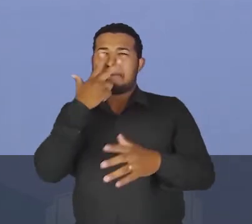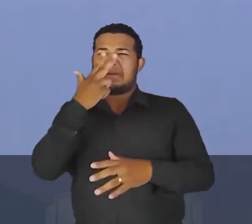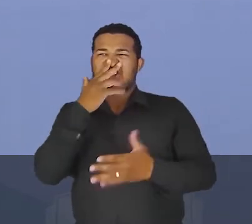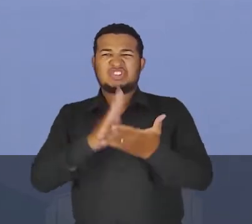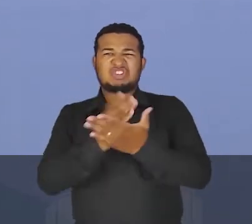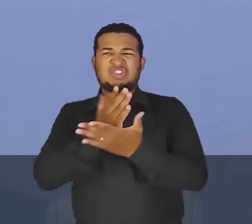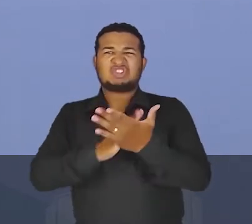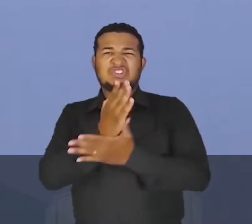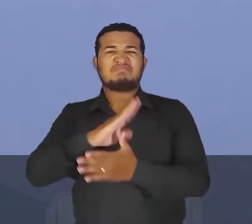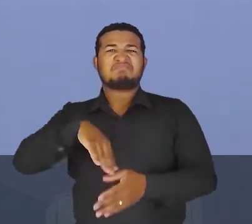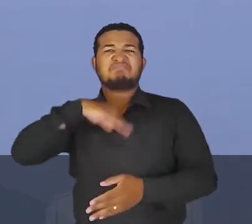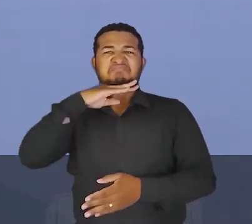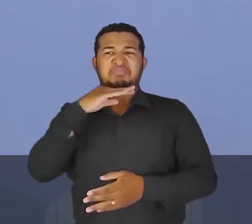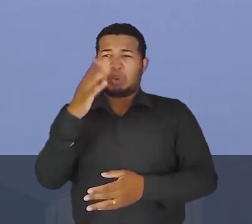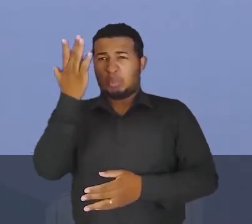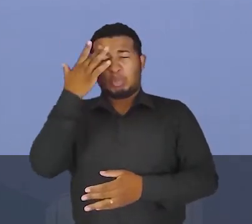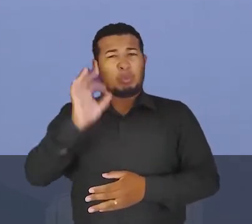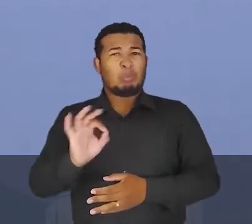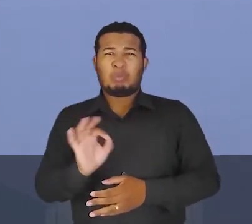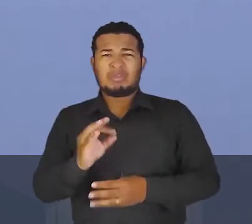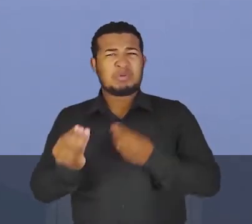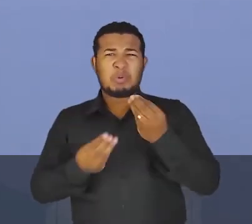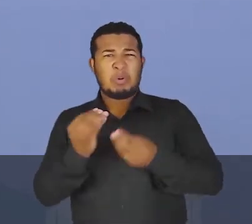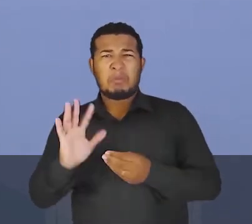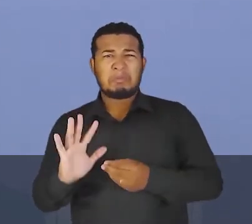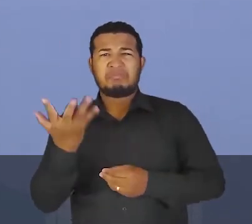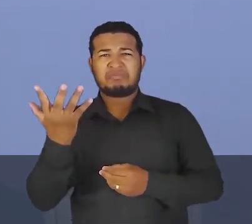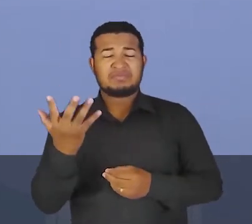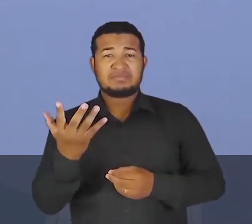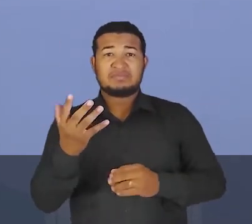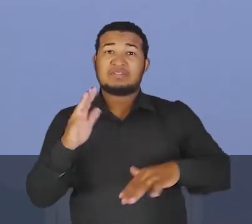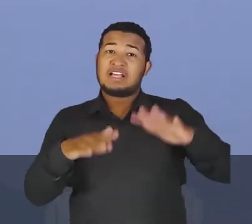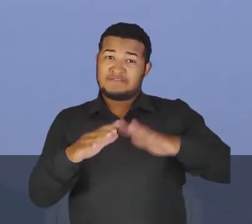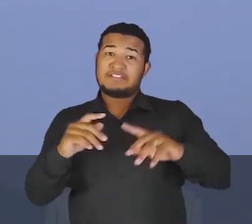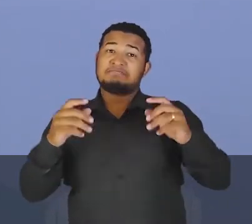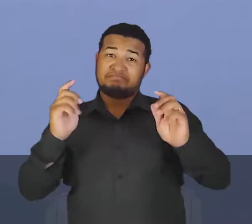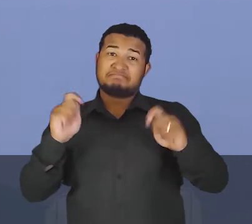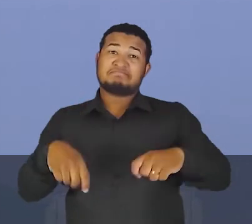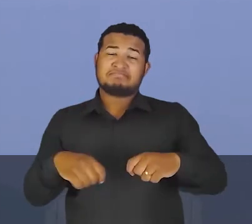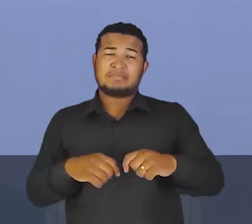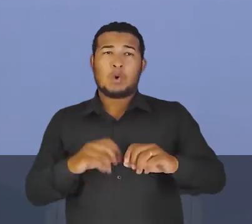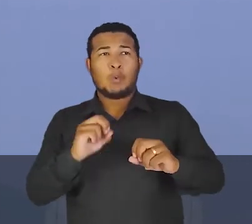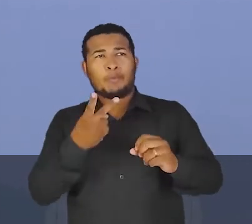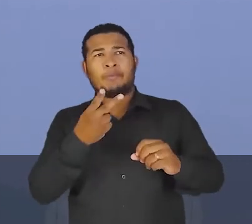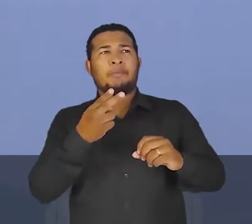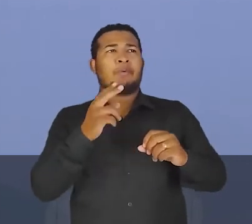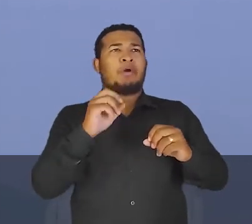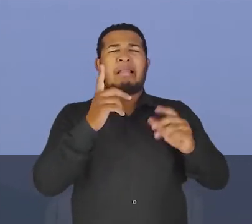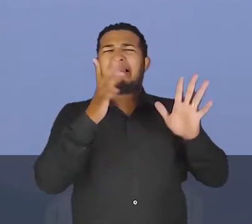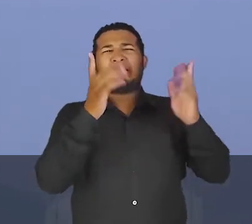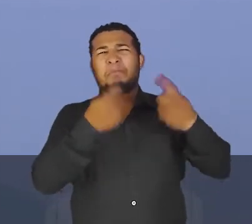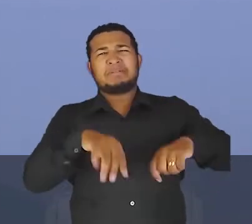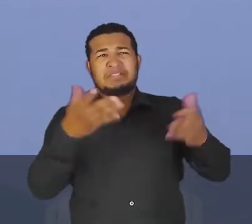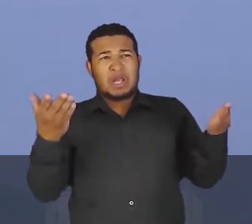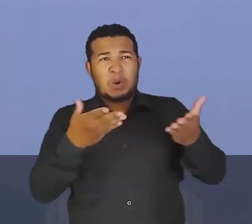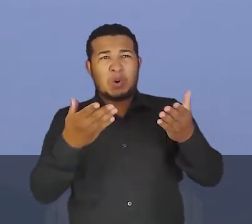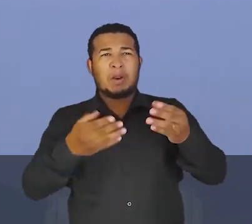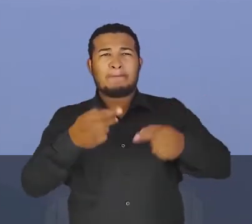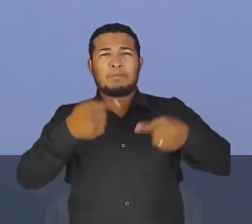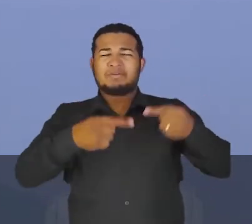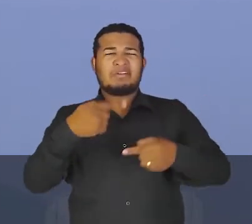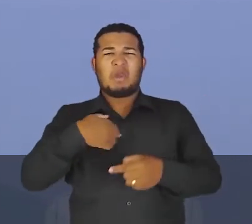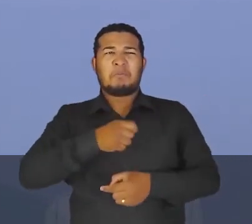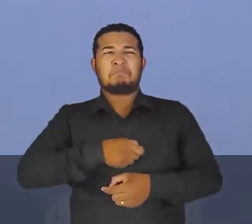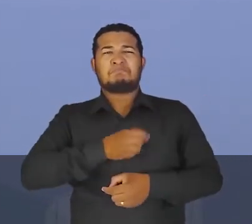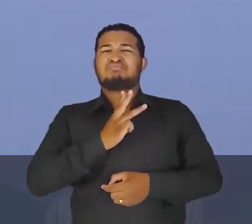chata. Não entendo como política funciona. Talvez você pense assim: ah, tudo bem, eu não preciso me preocupar com política agora. Eu estou aqui no ensino